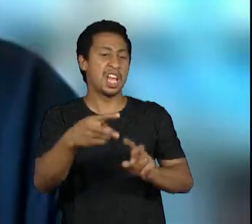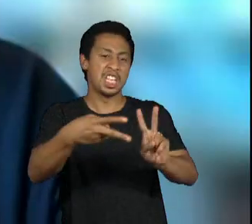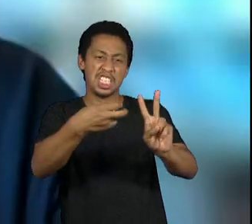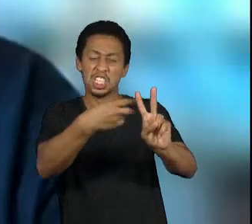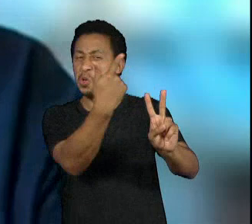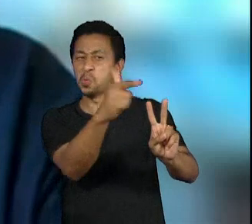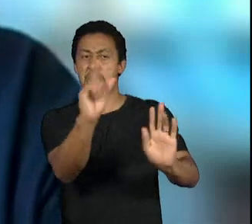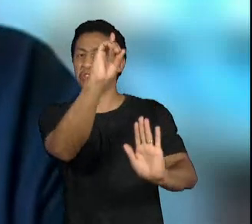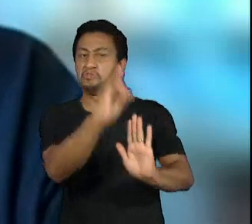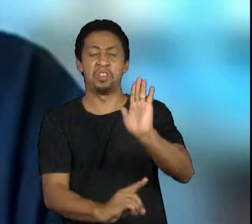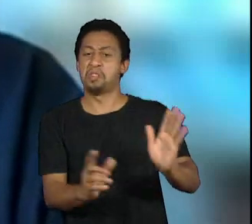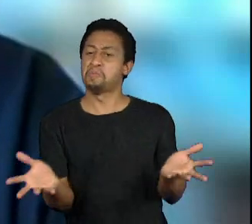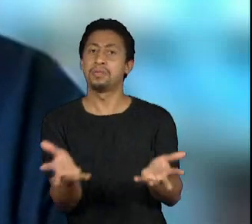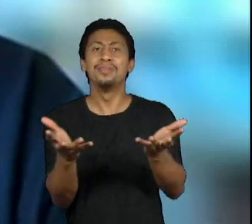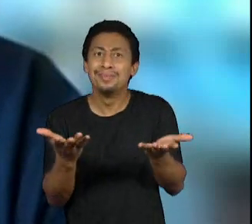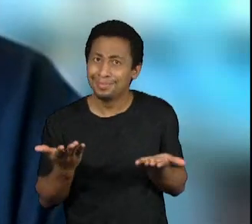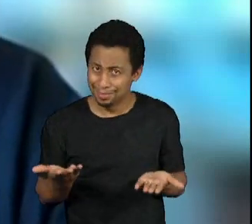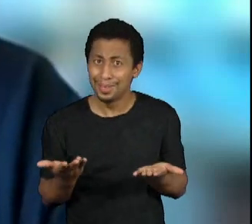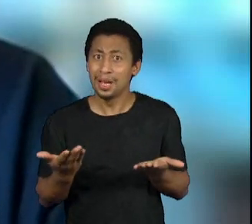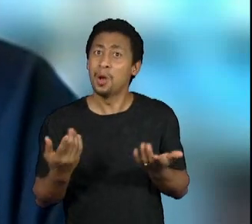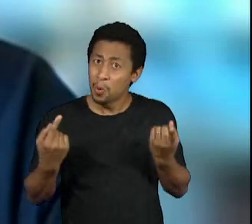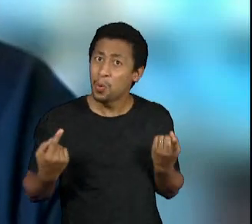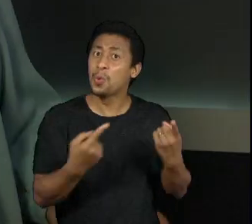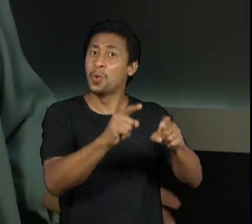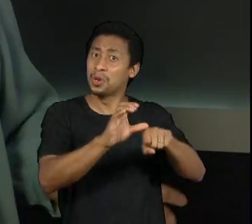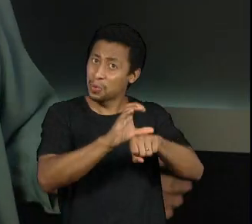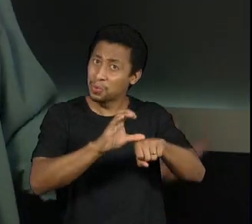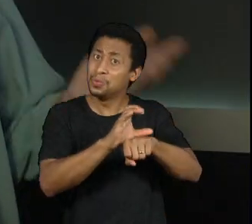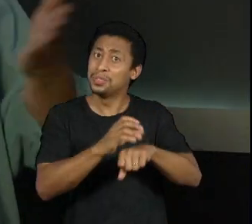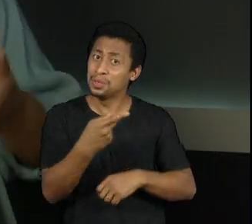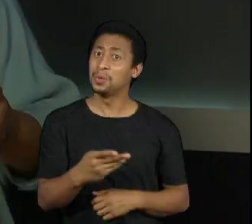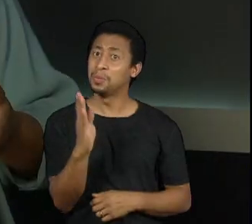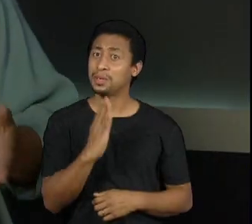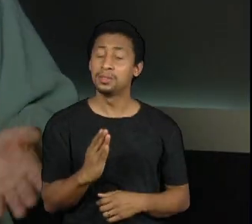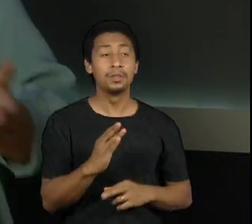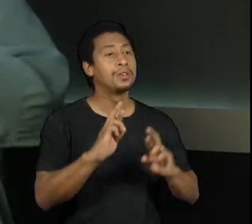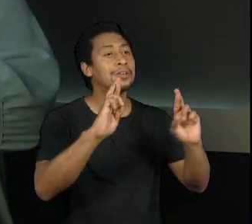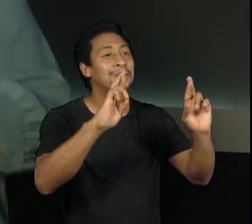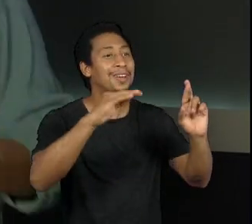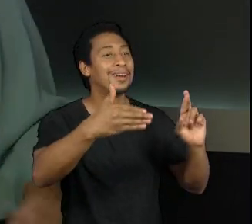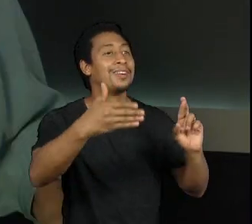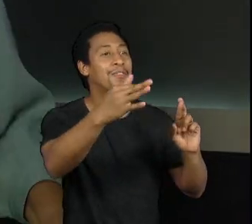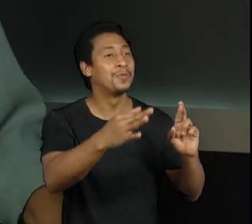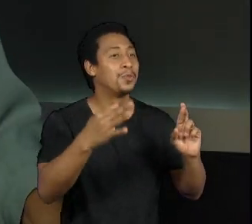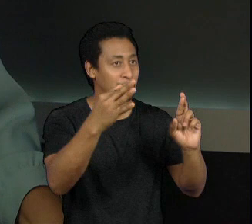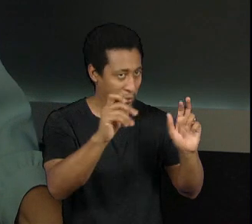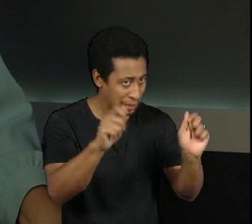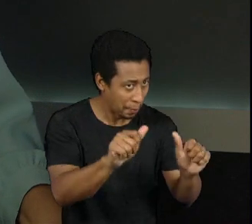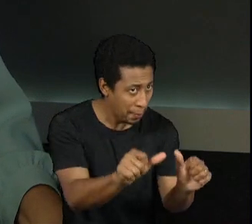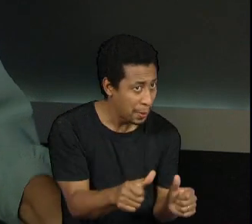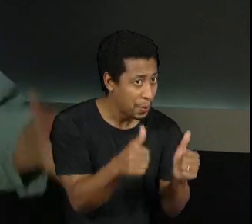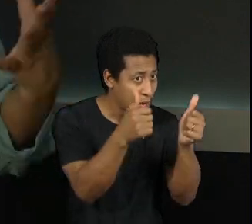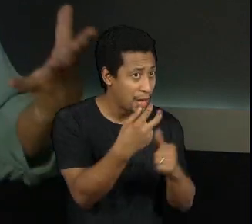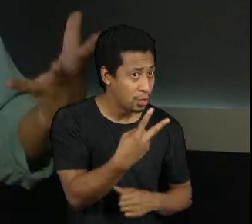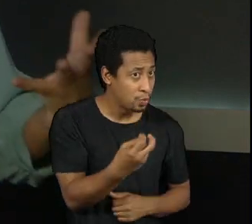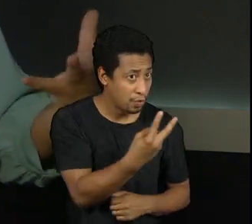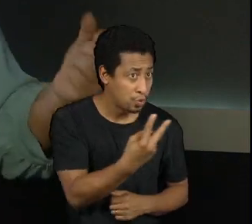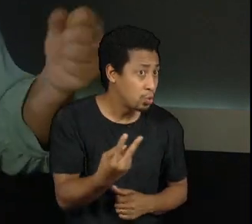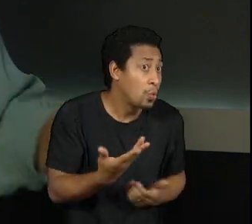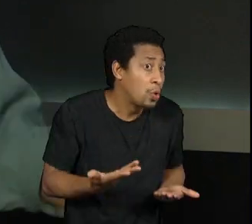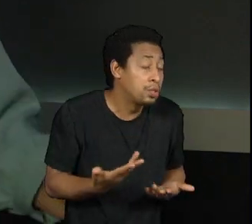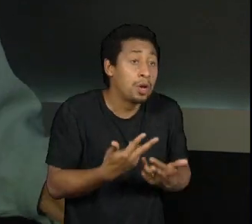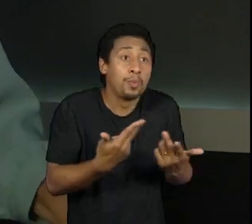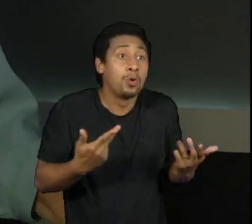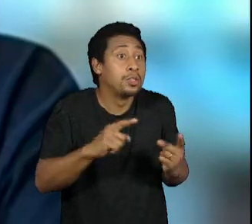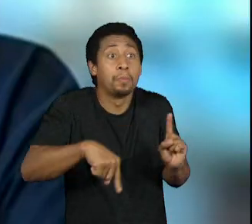indígenas, atentando contra a própria Constituição brasileira. Há esperança de futuro saudável já para 2022? Tem alguma coisa